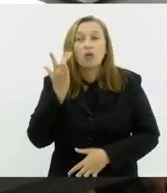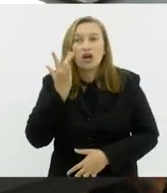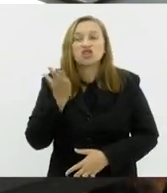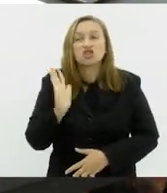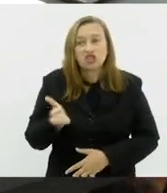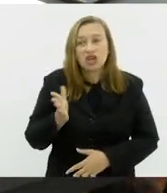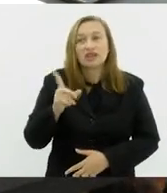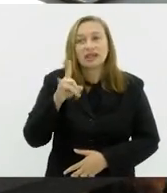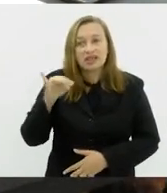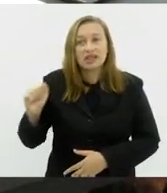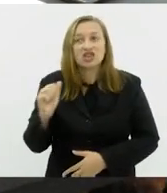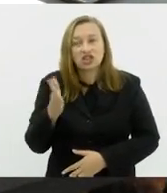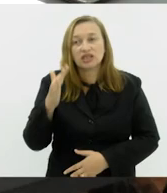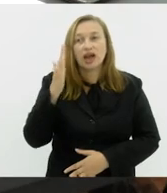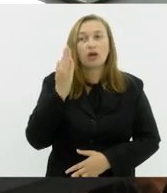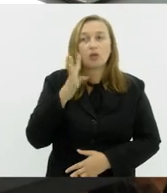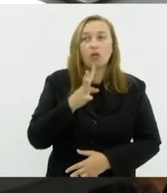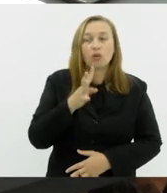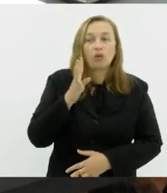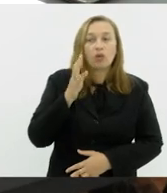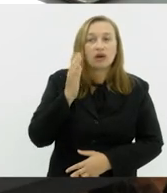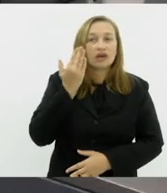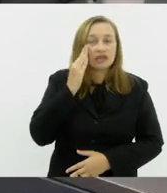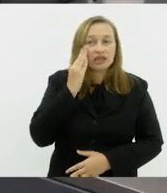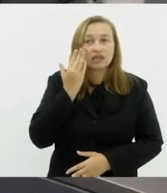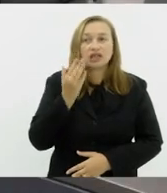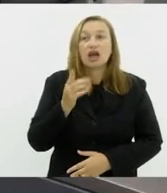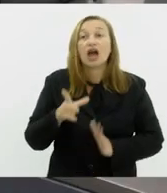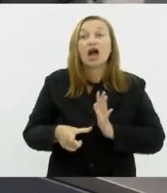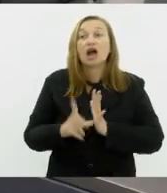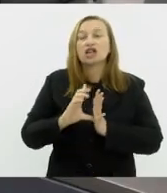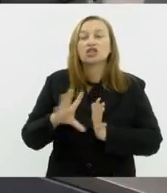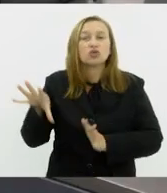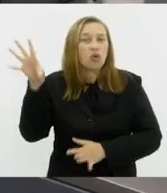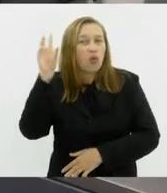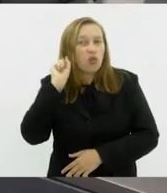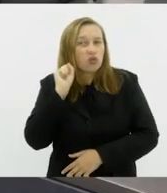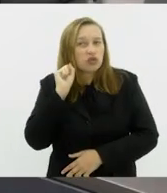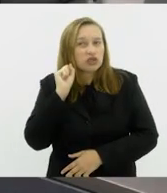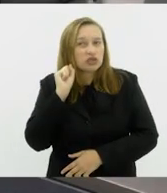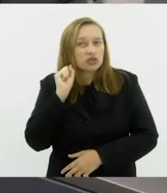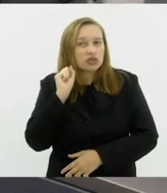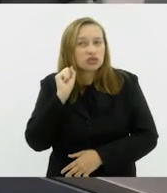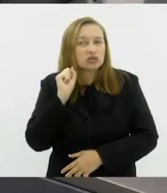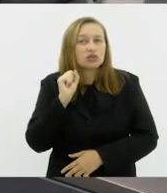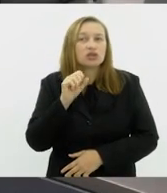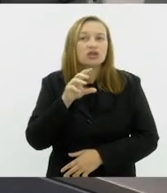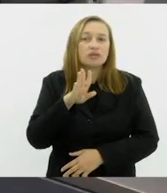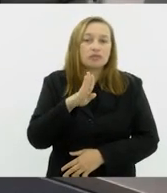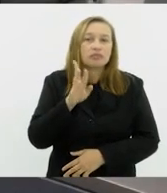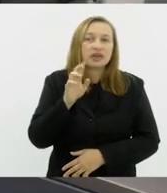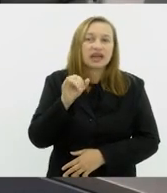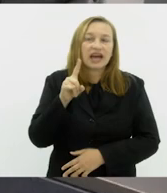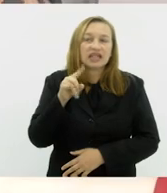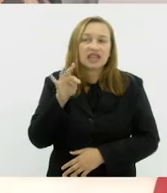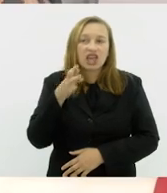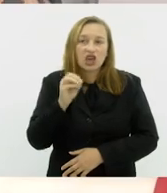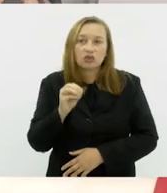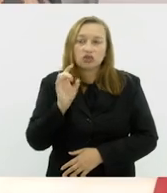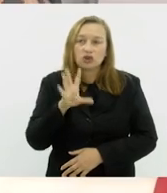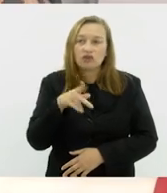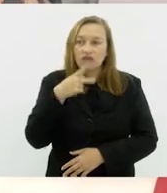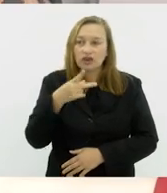alguma parte delas. Né? O Zoen, antes de ouvirmos o nosso brigadeiro, eu só complementaria da